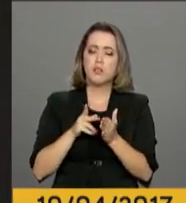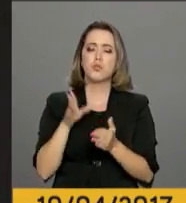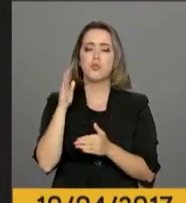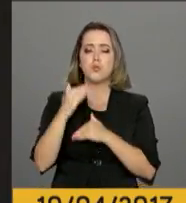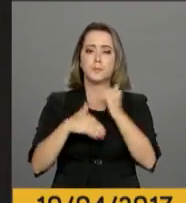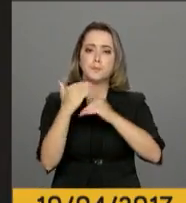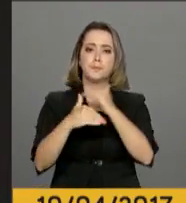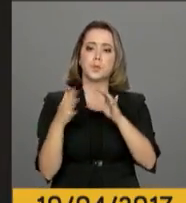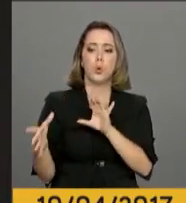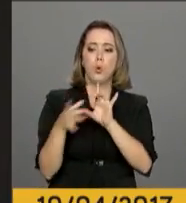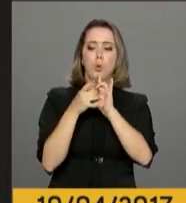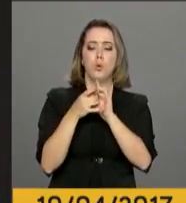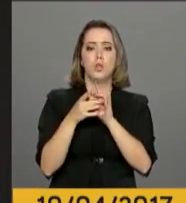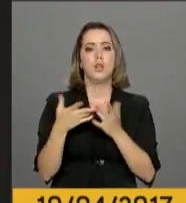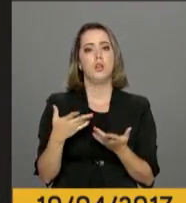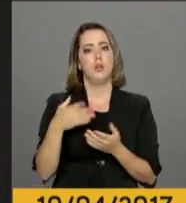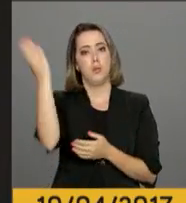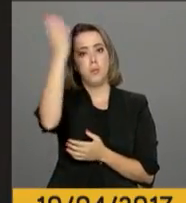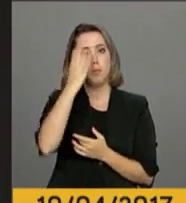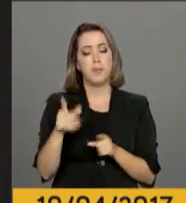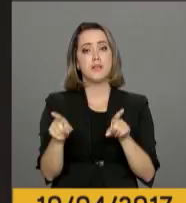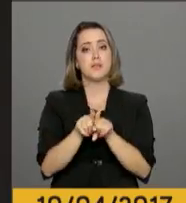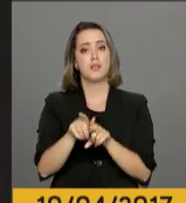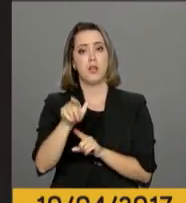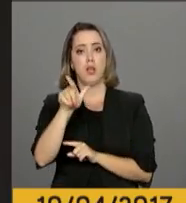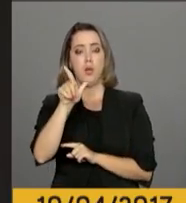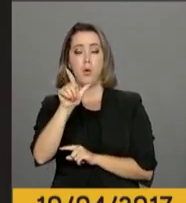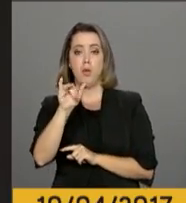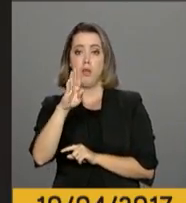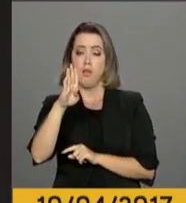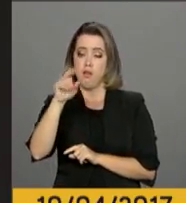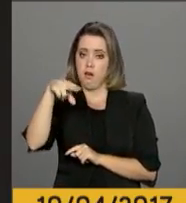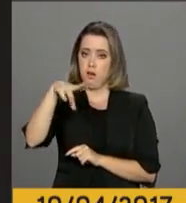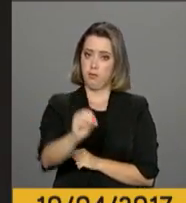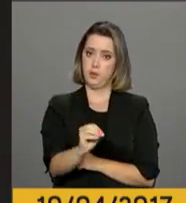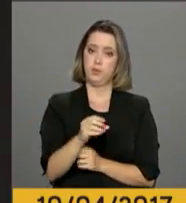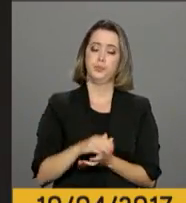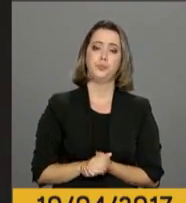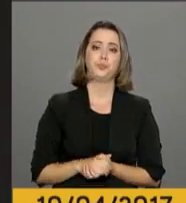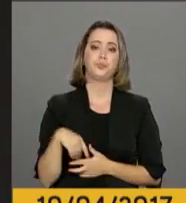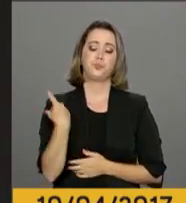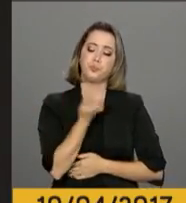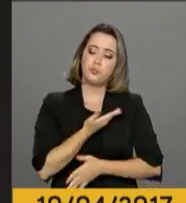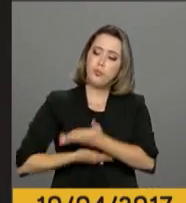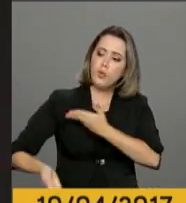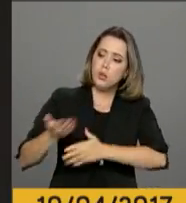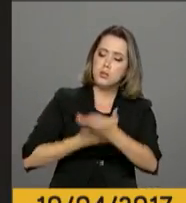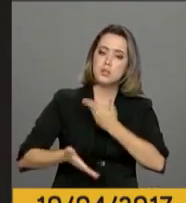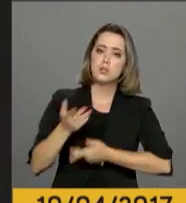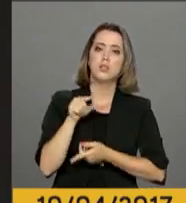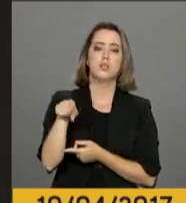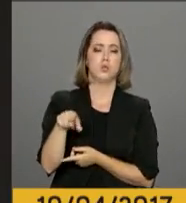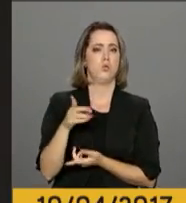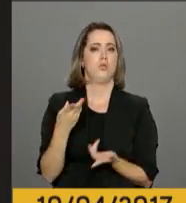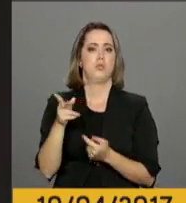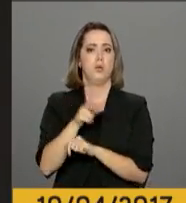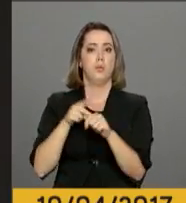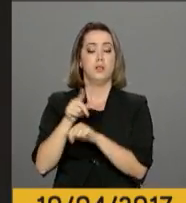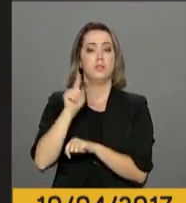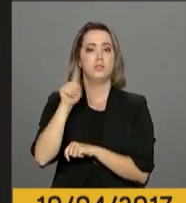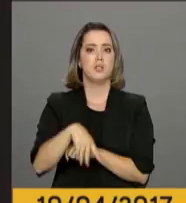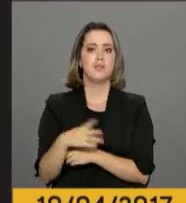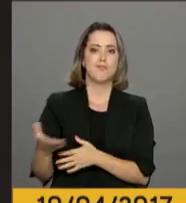parceria entre o Brasil e o Líbano. Nossas relações com o Líbano, convenhamos, são